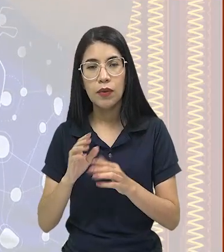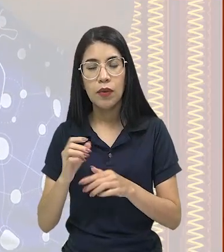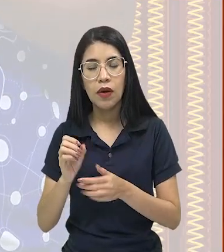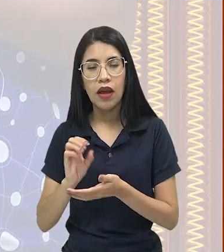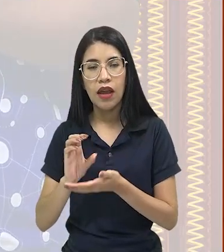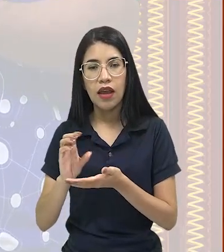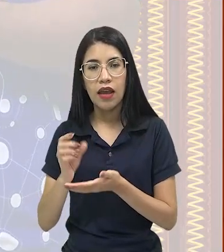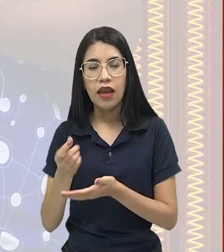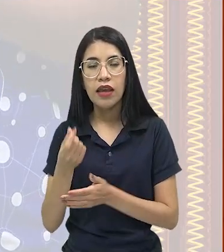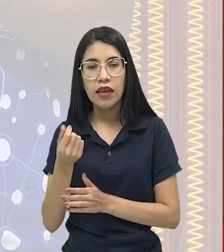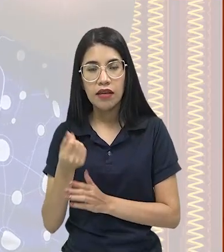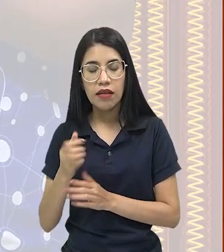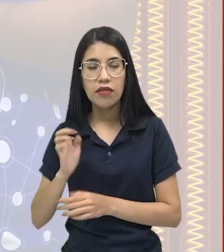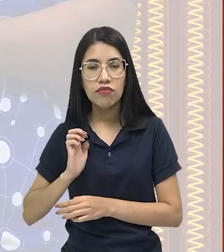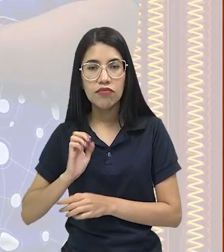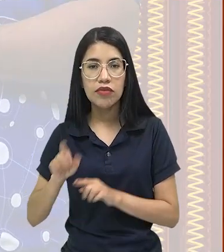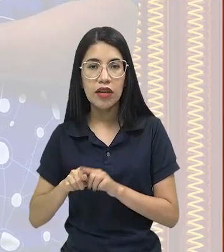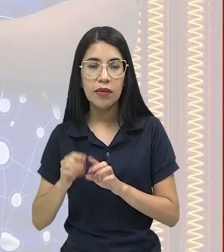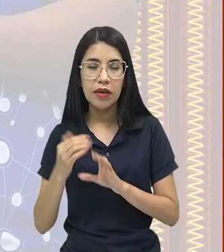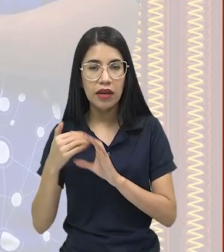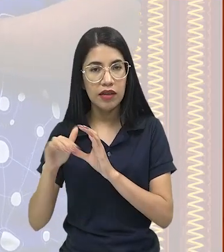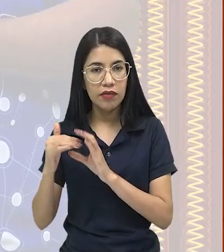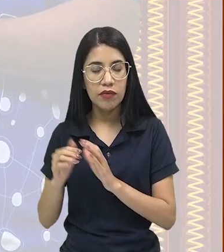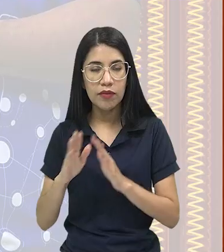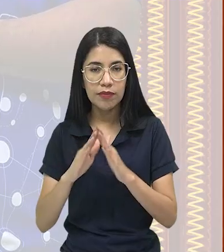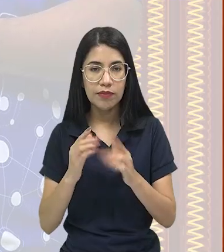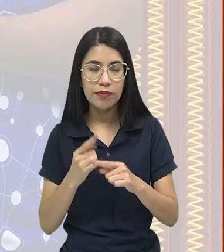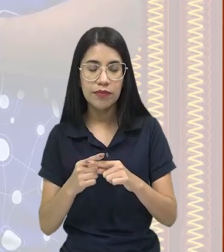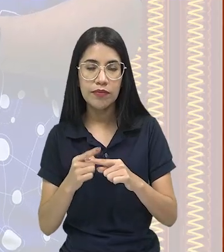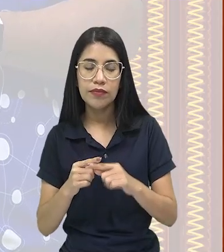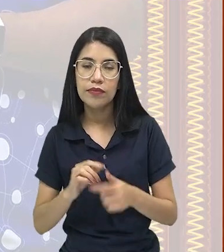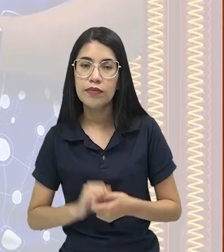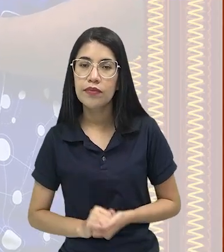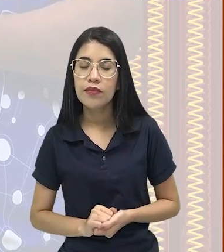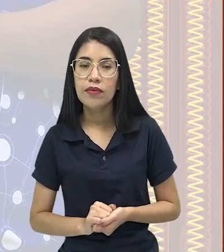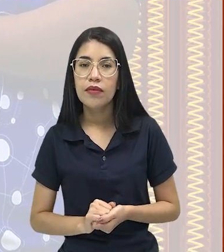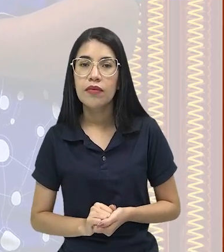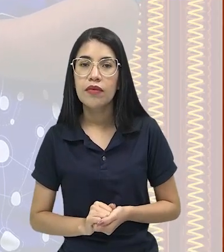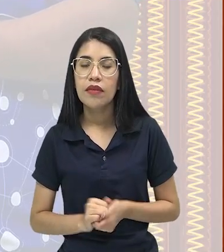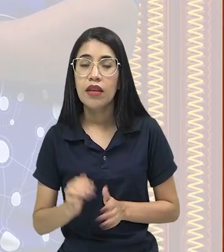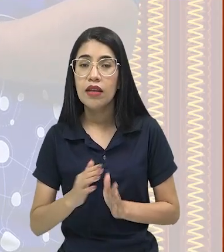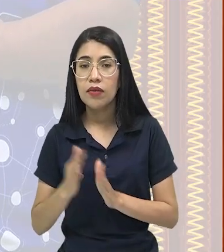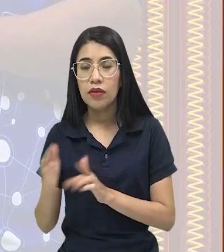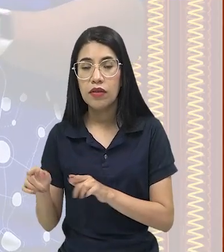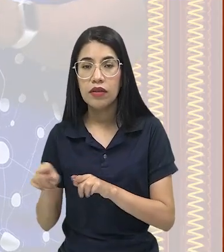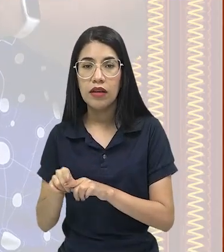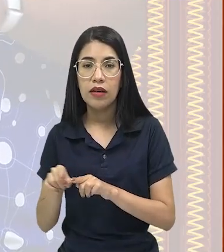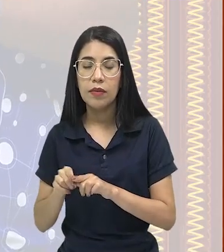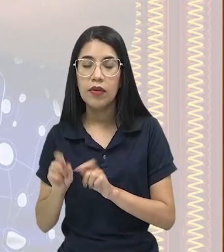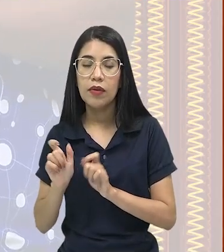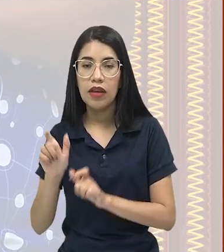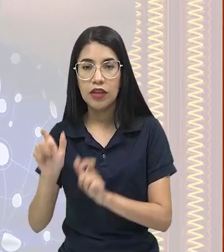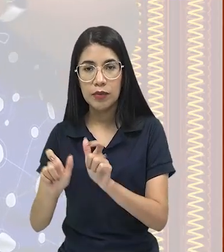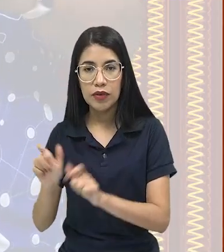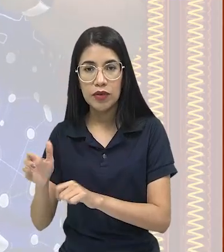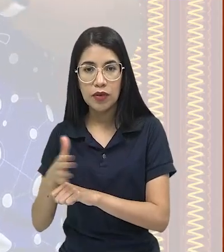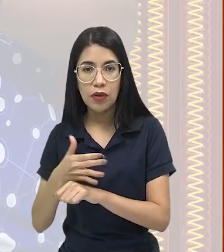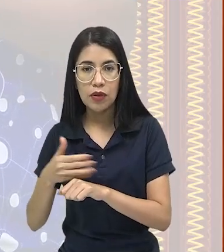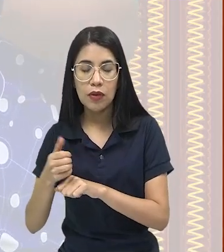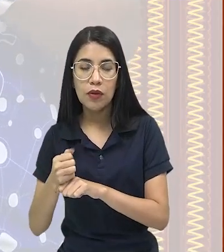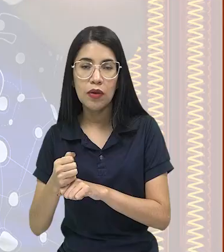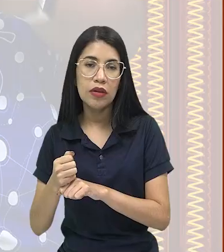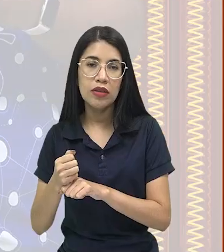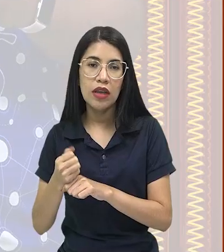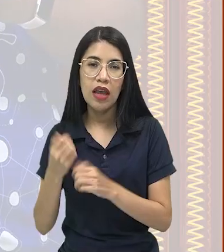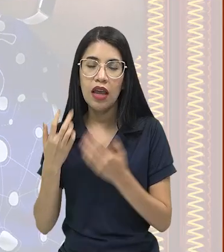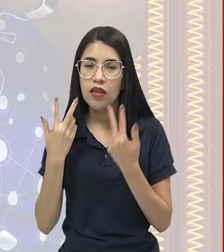gerando riqueza que era enviada para a igreja, tá bom? E por outro lado nós temos os chamados colonos leigos, que são as pessoas